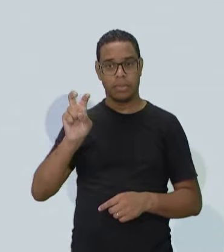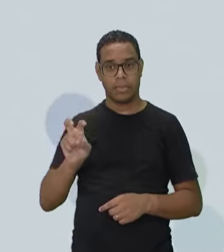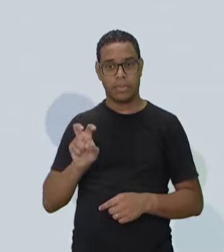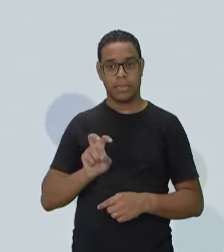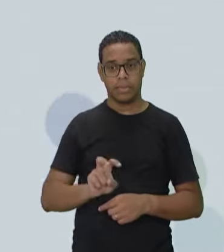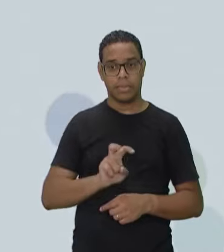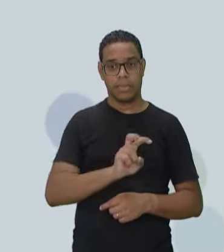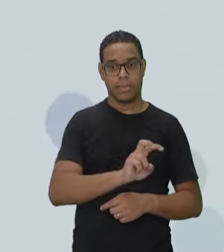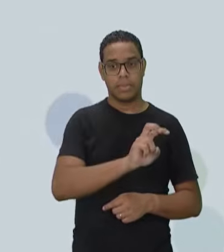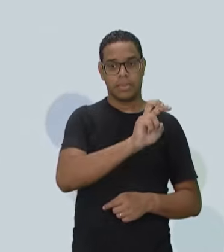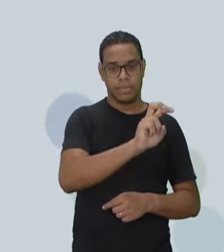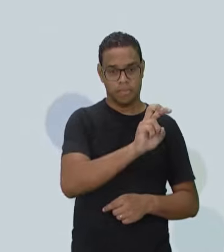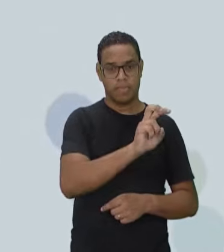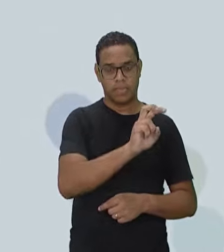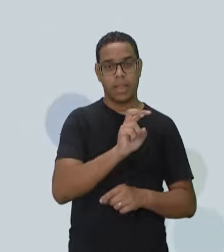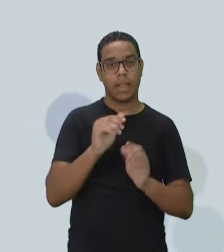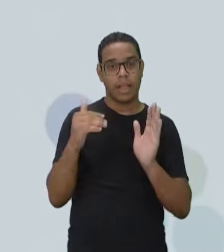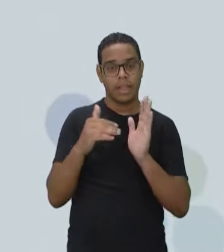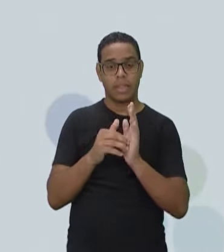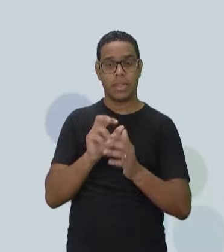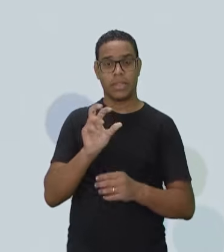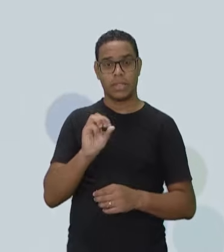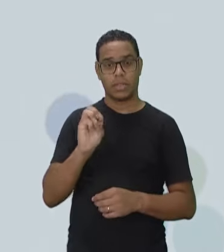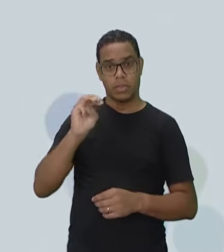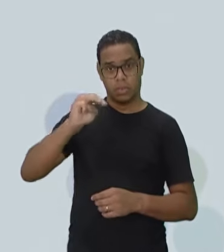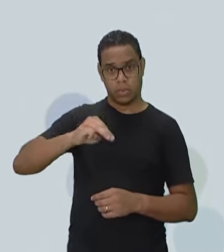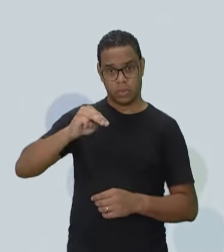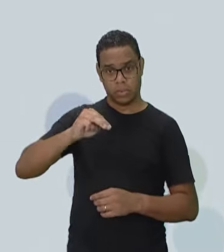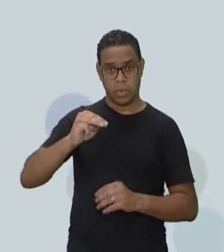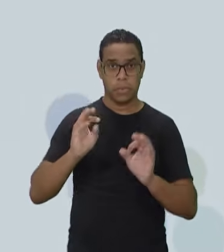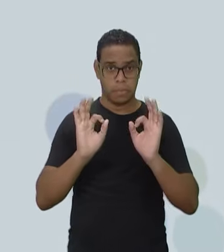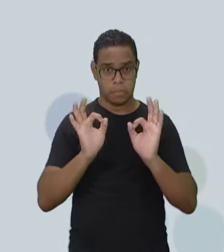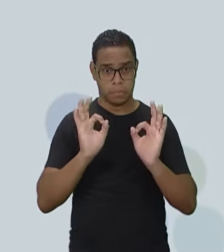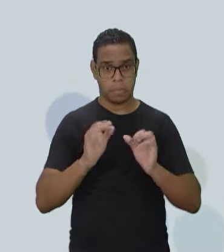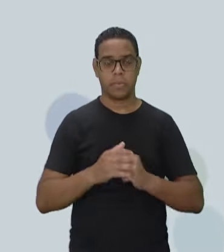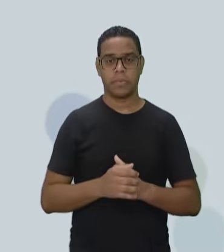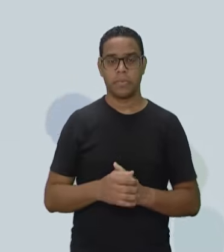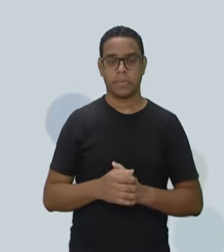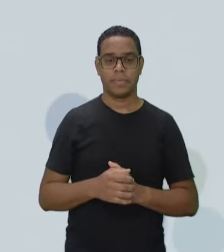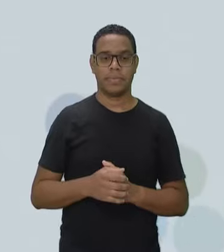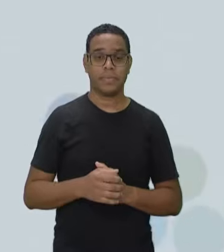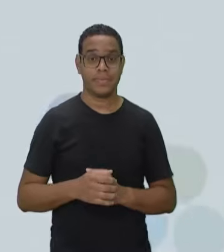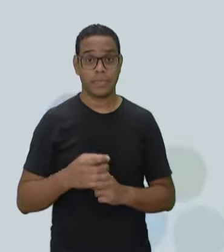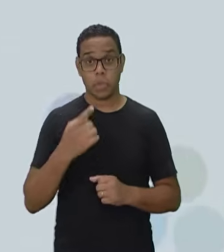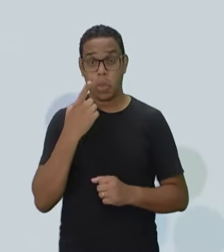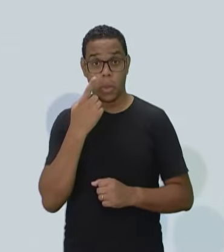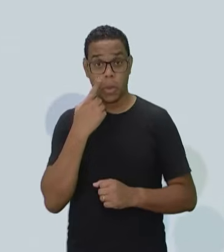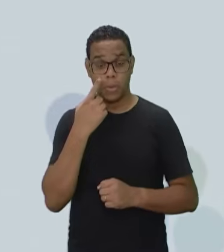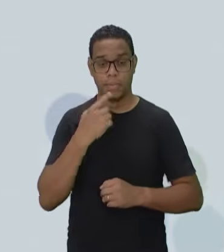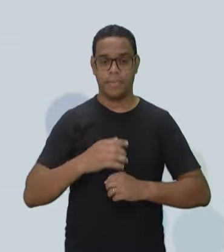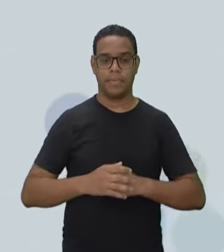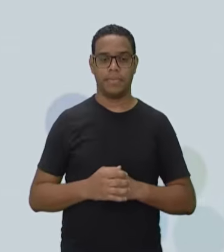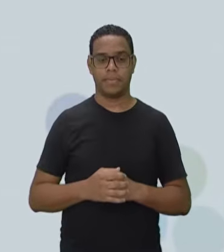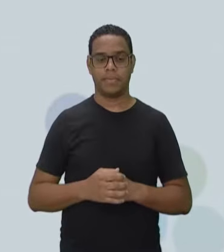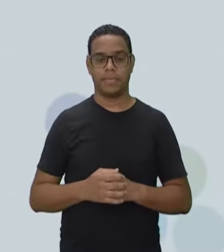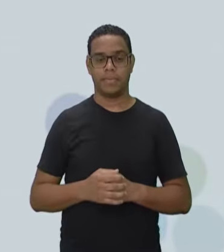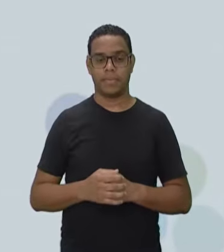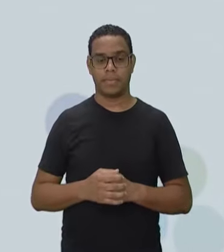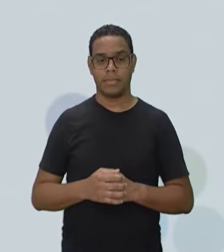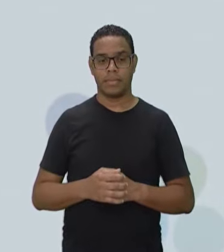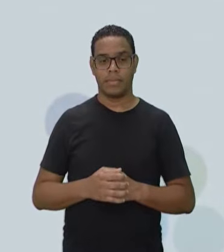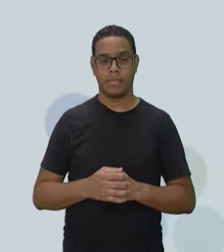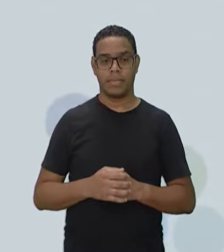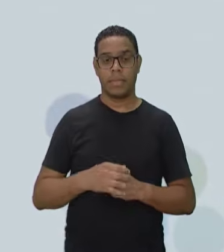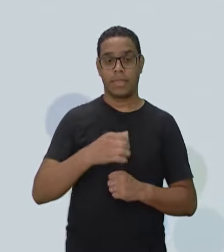conseguir avançar 50 minutos, certo? Então, olha só. Do